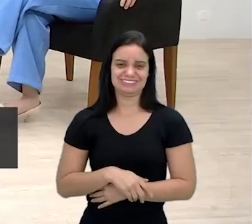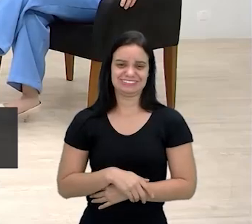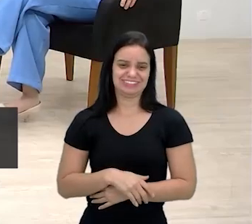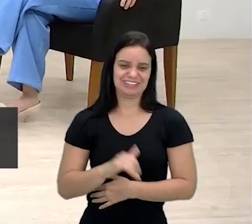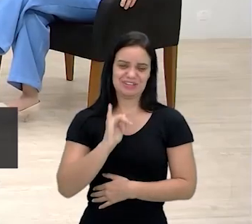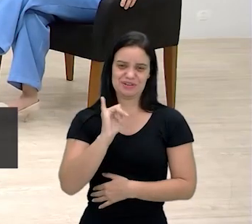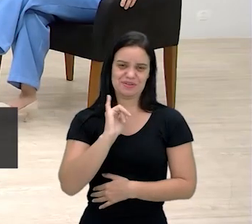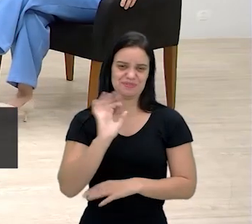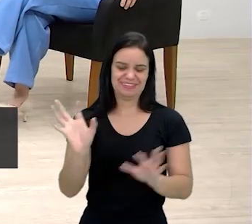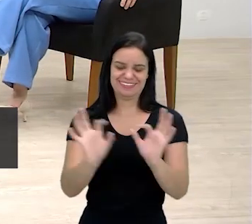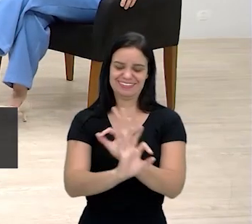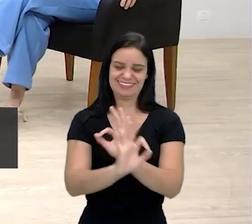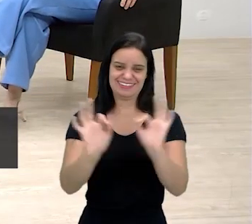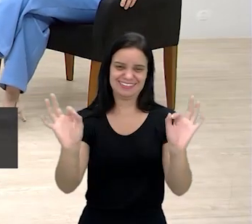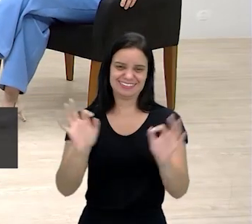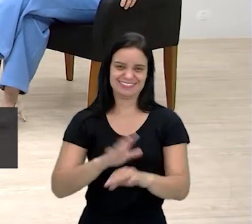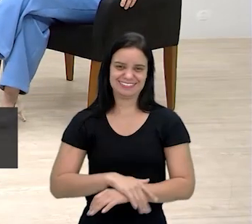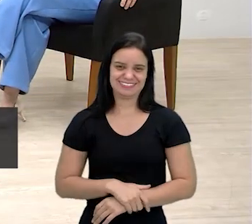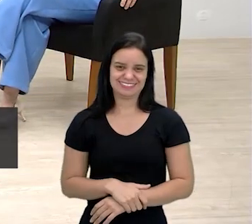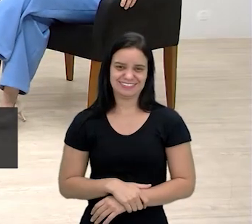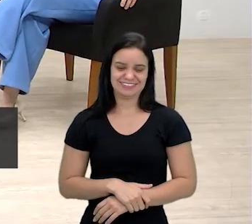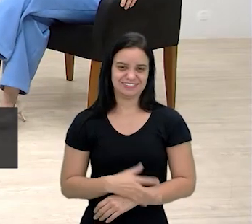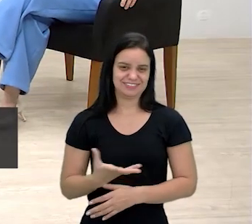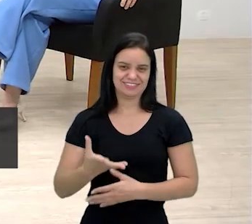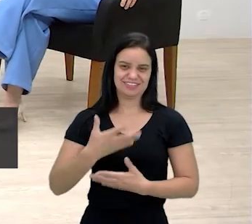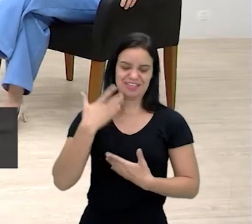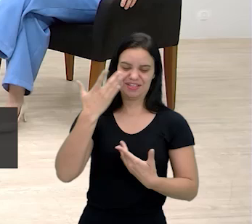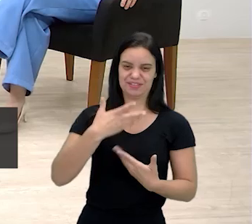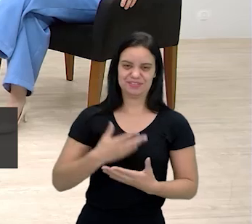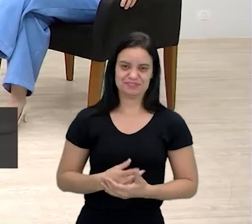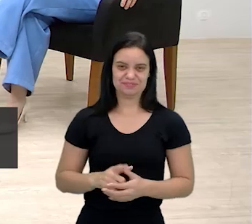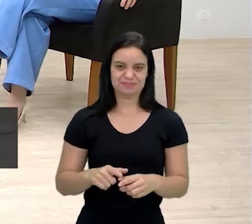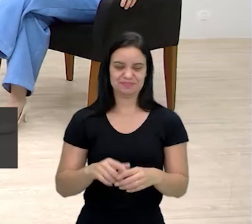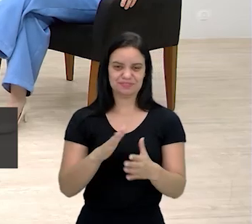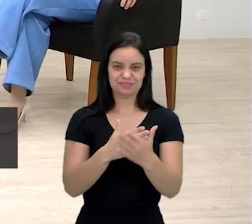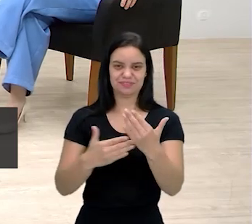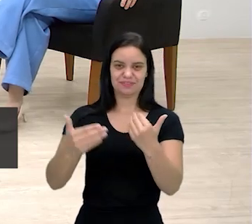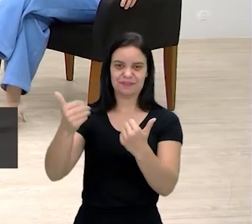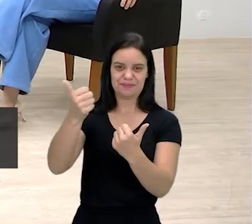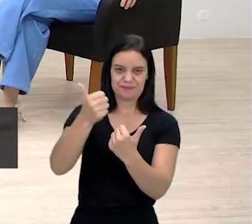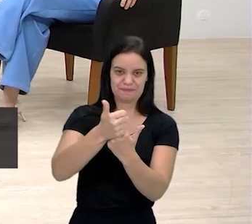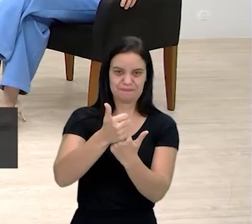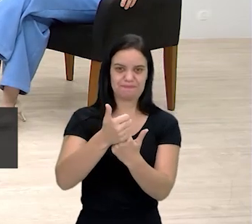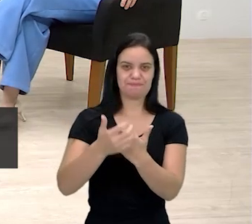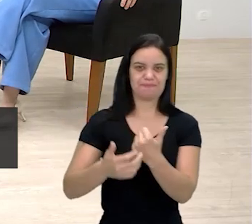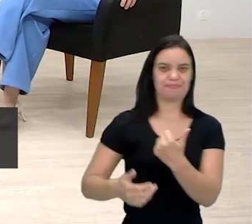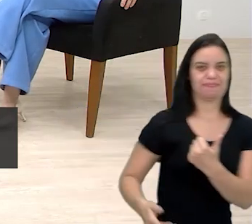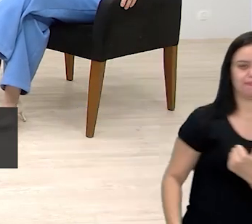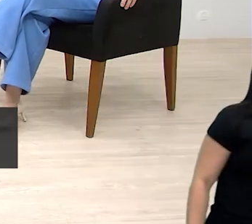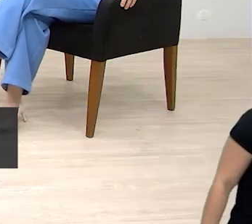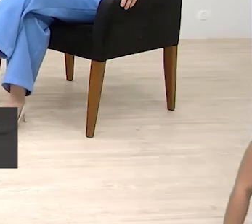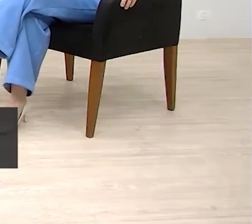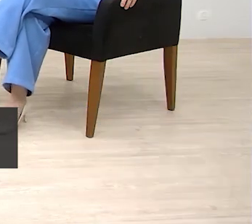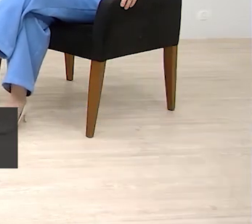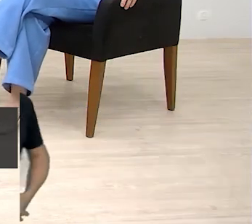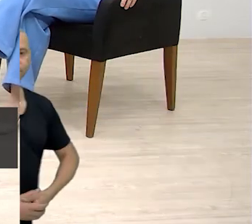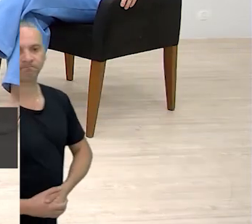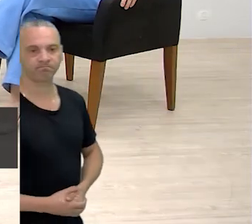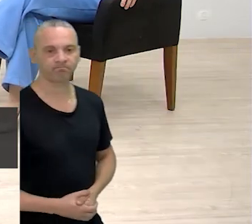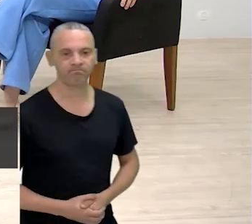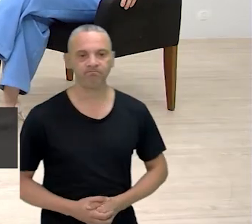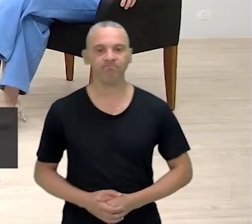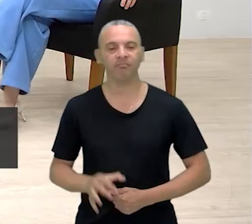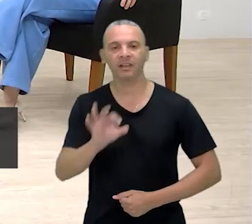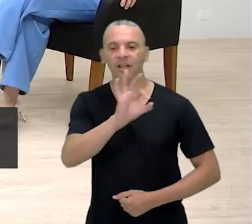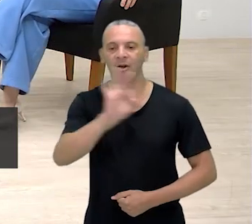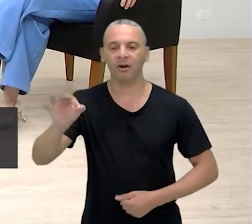viu? Excelentes comentários. Você me elogiou, mas você que merece elogio, tá? Excelentes